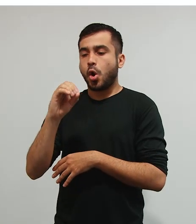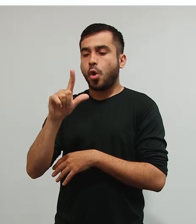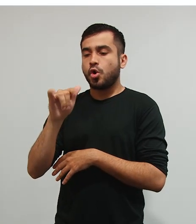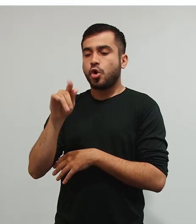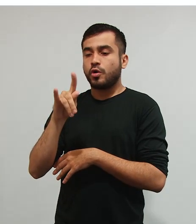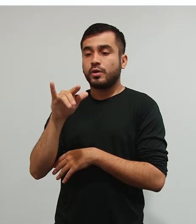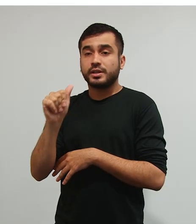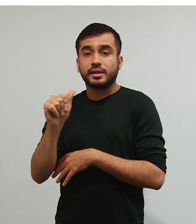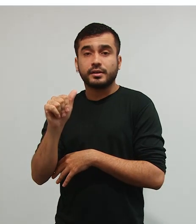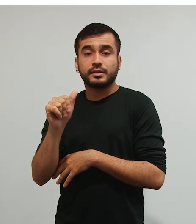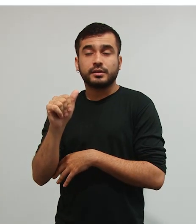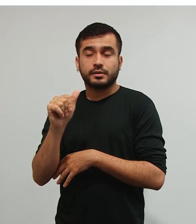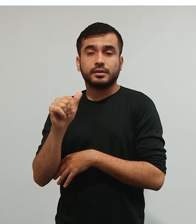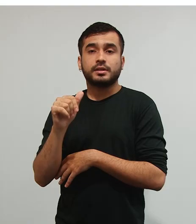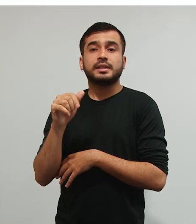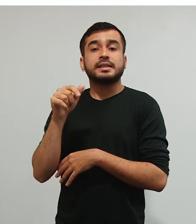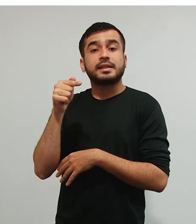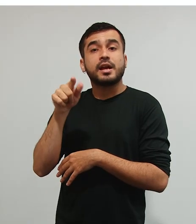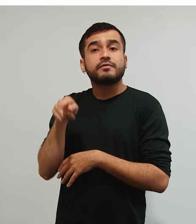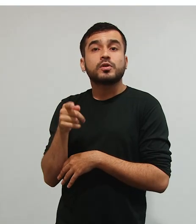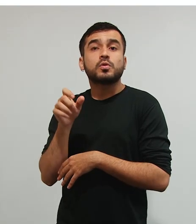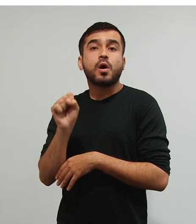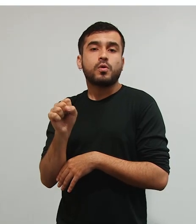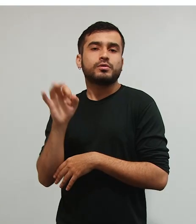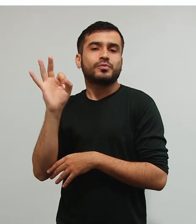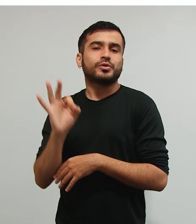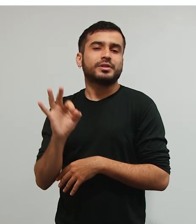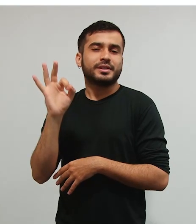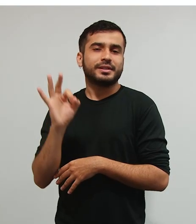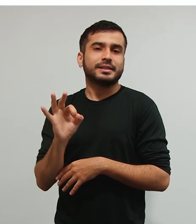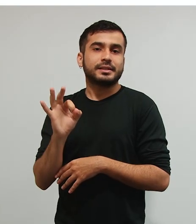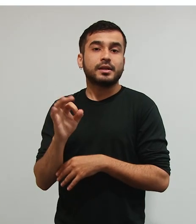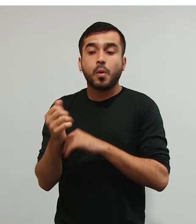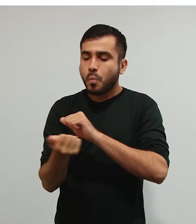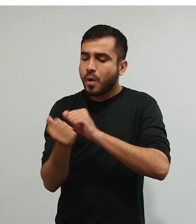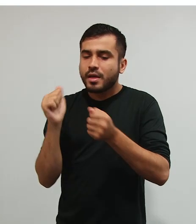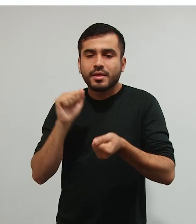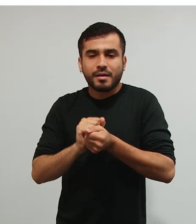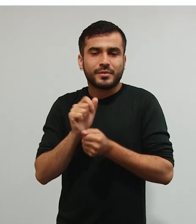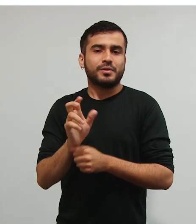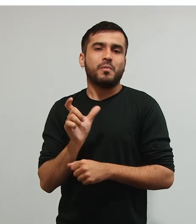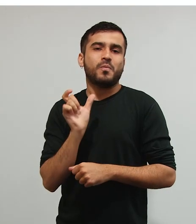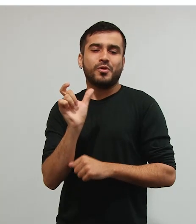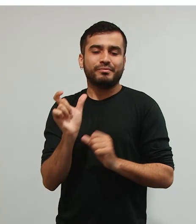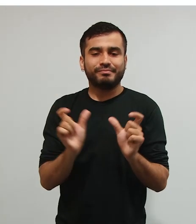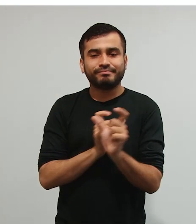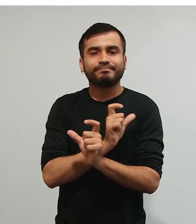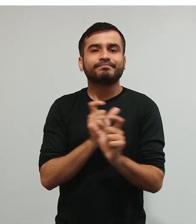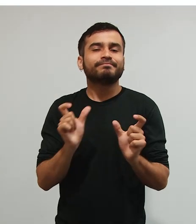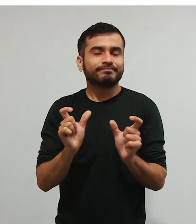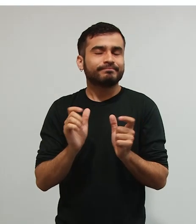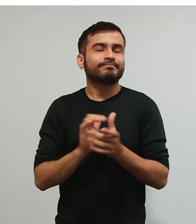incide 7,8% de IPI. Então, foi uma adequação.